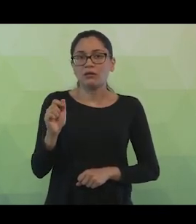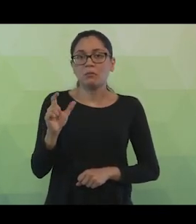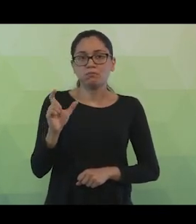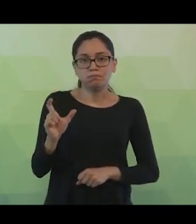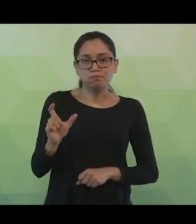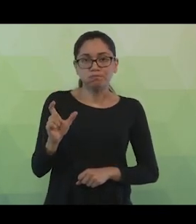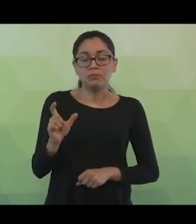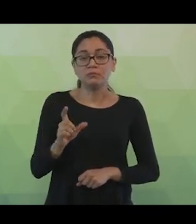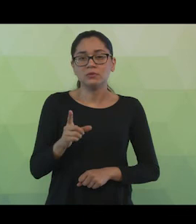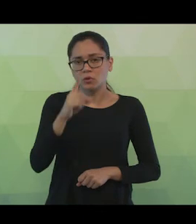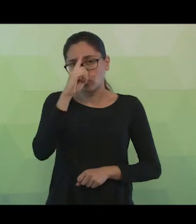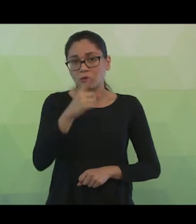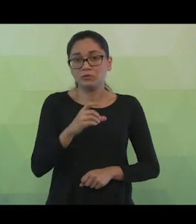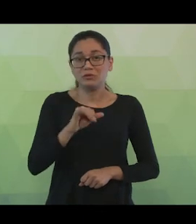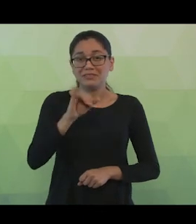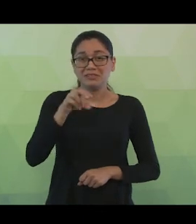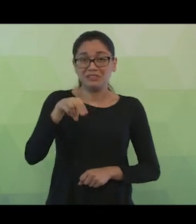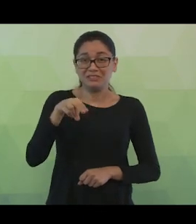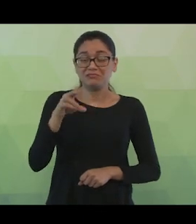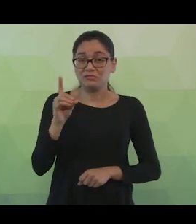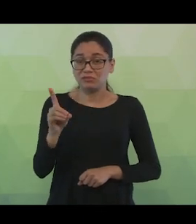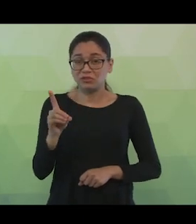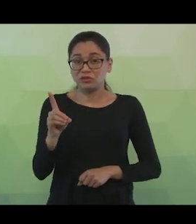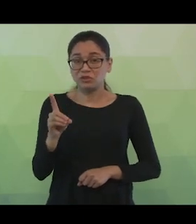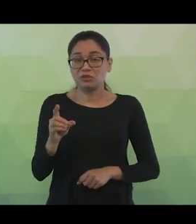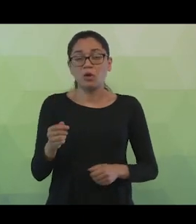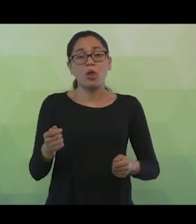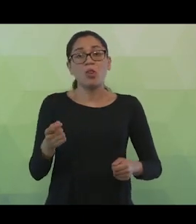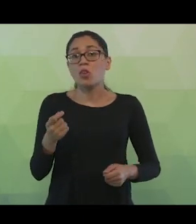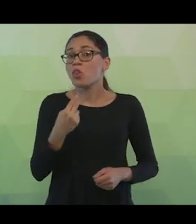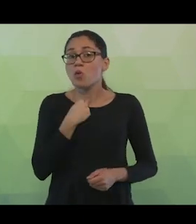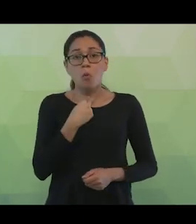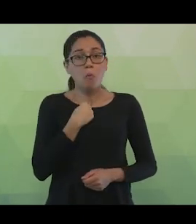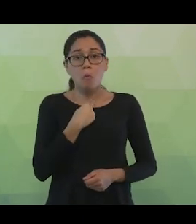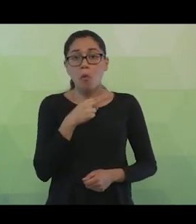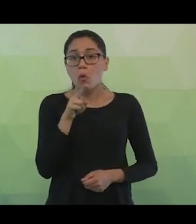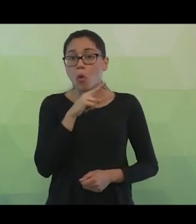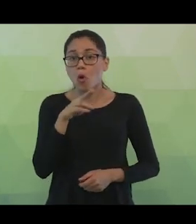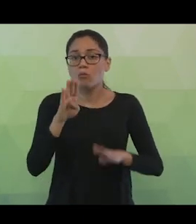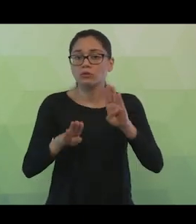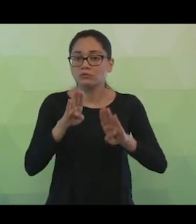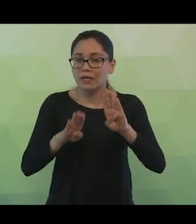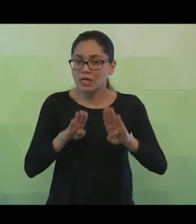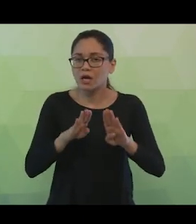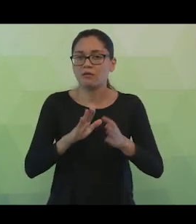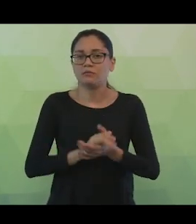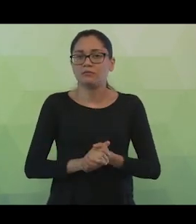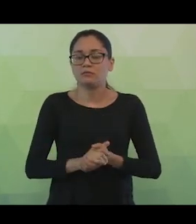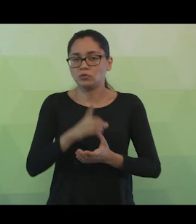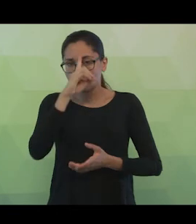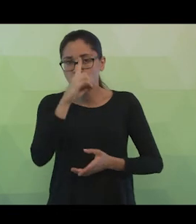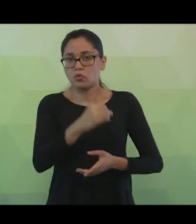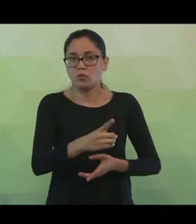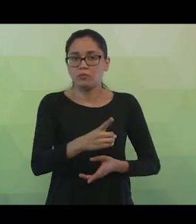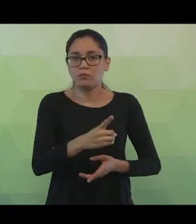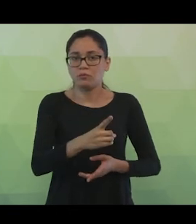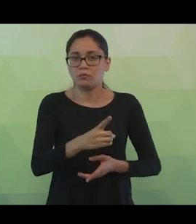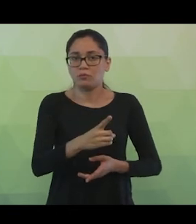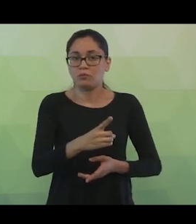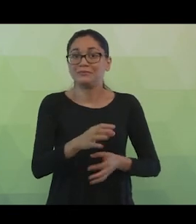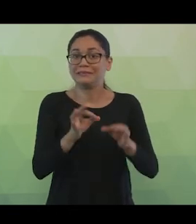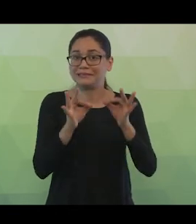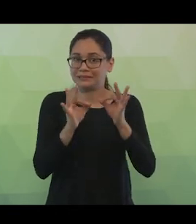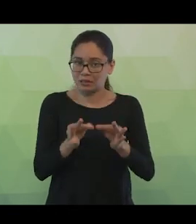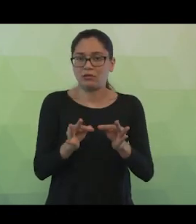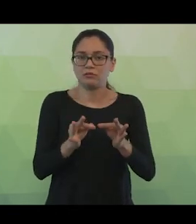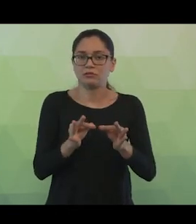int é uma palavra reservada, não pode ser nome de variável. Então, eu coloco o comando da sintaxe